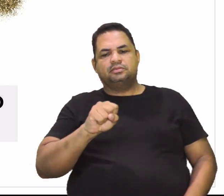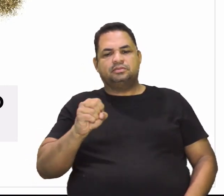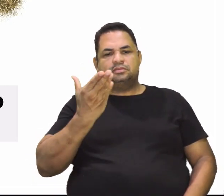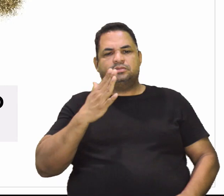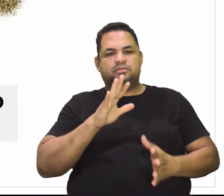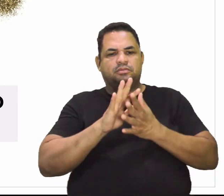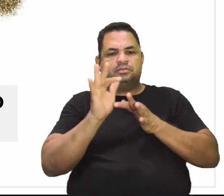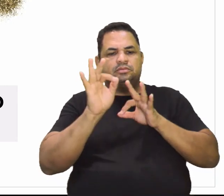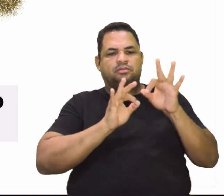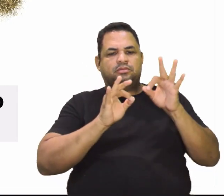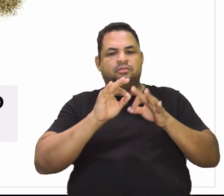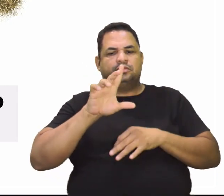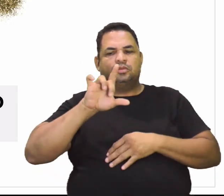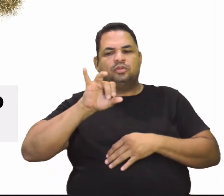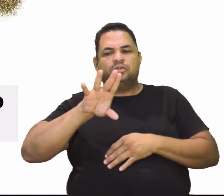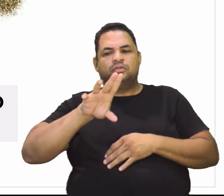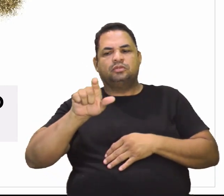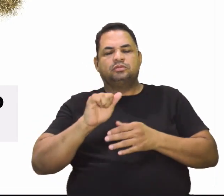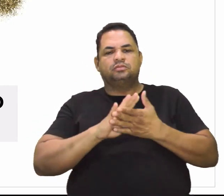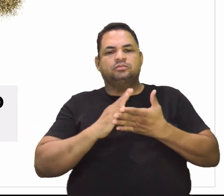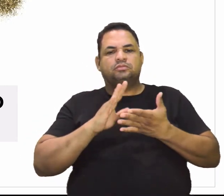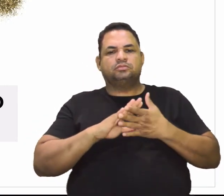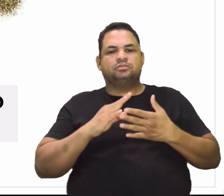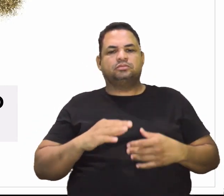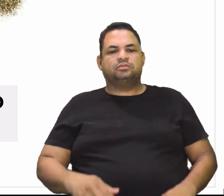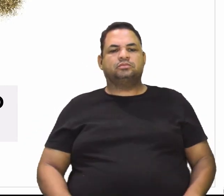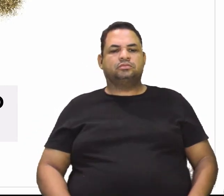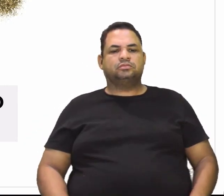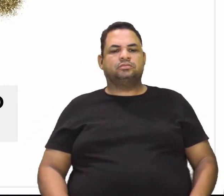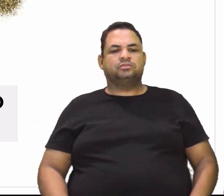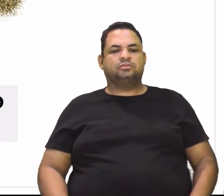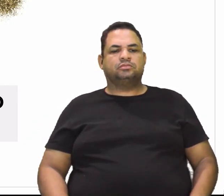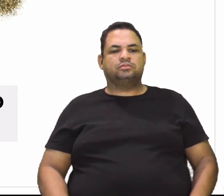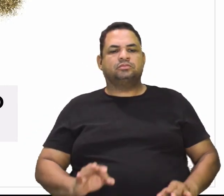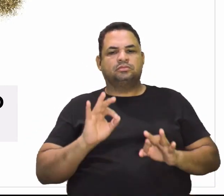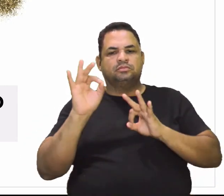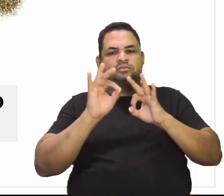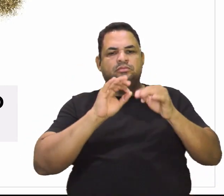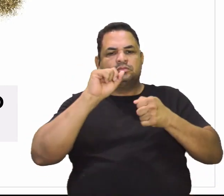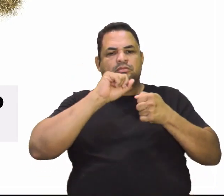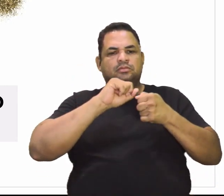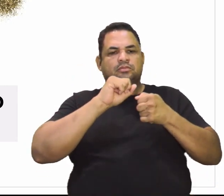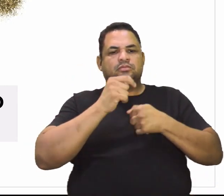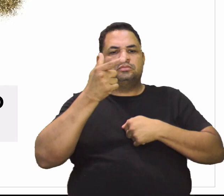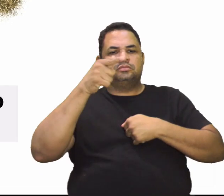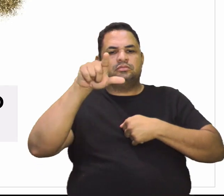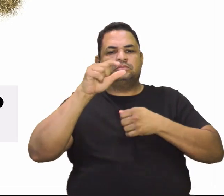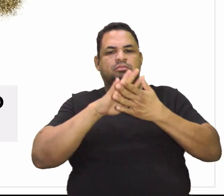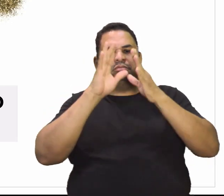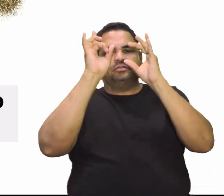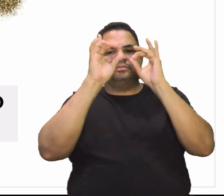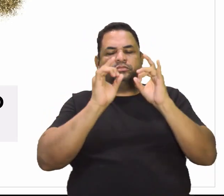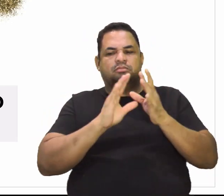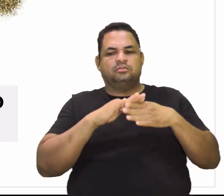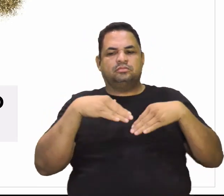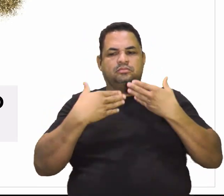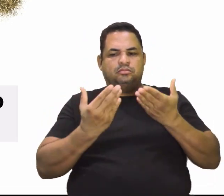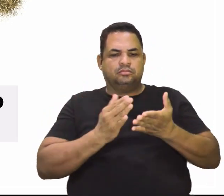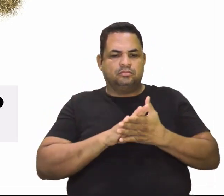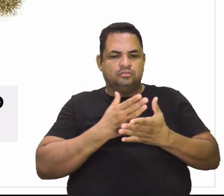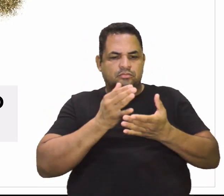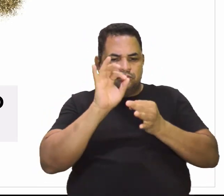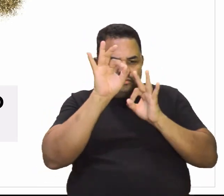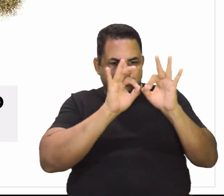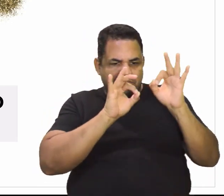Luzia. Luzia faz parte dos Homo sapiens e Luzia foi reconstituída. Detalhe para vocês, quando foi